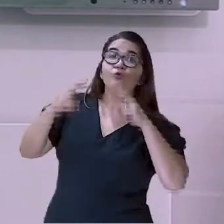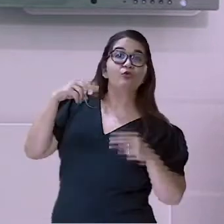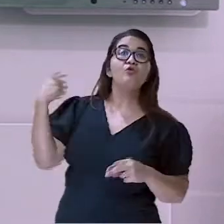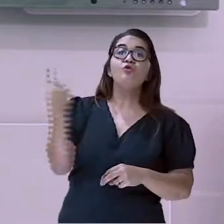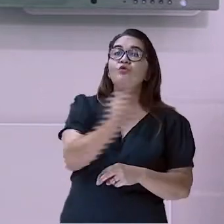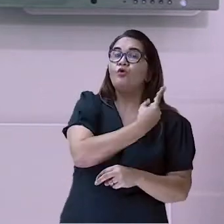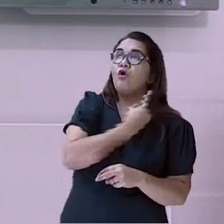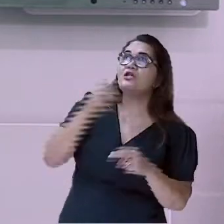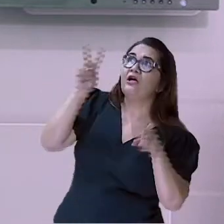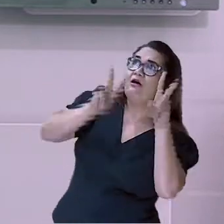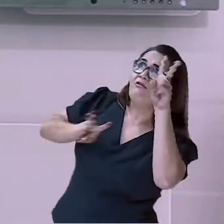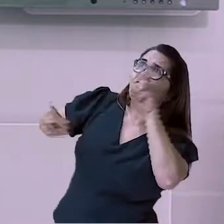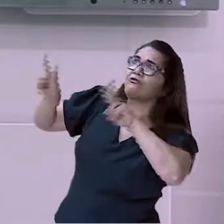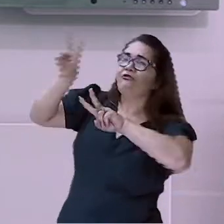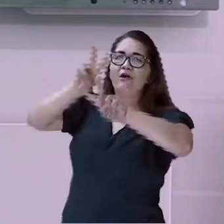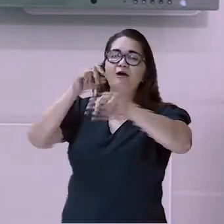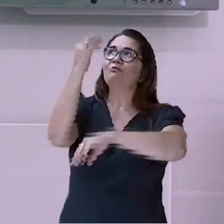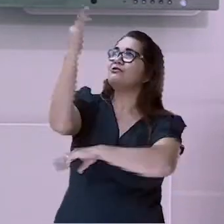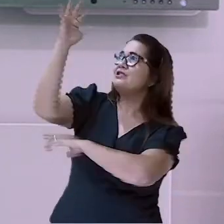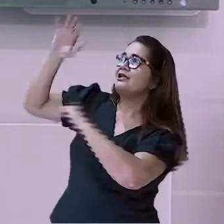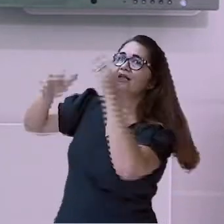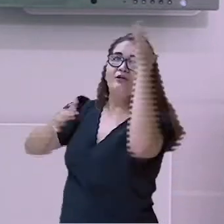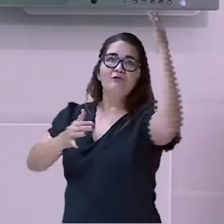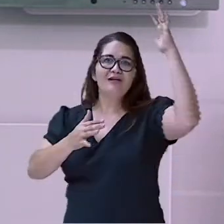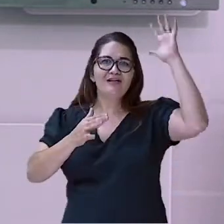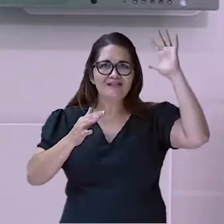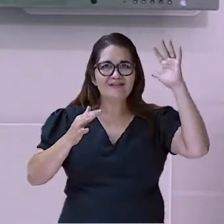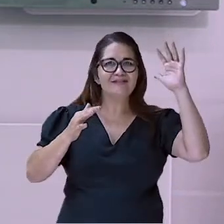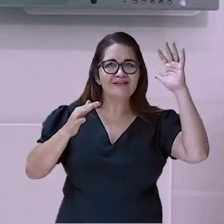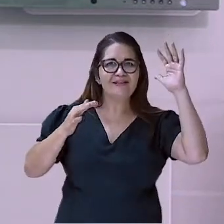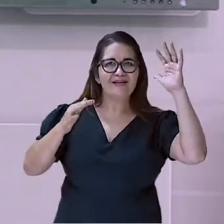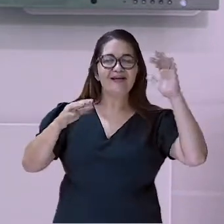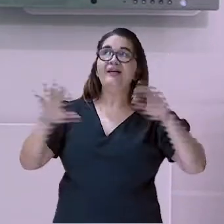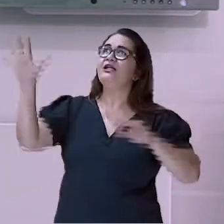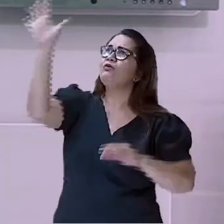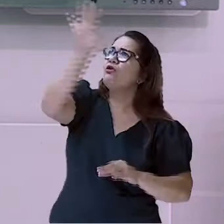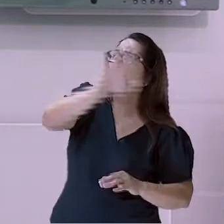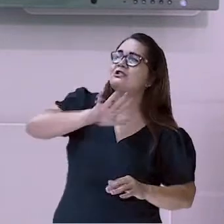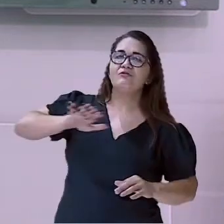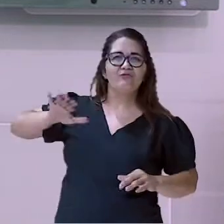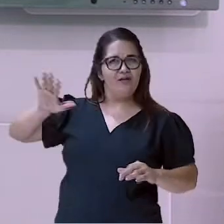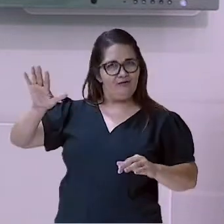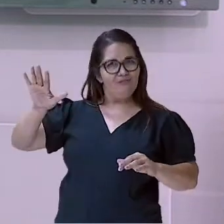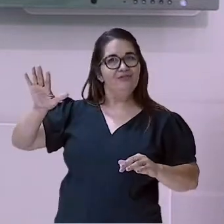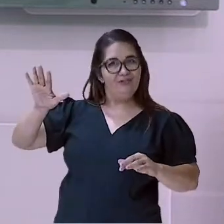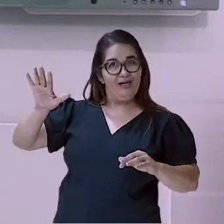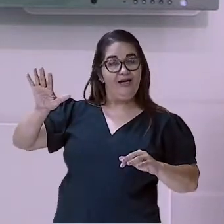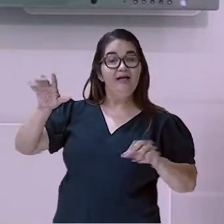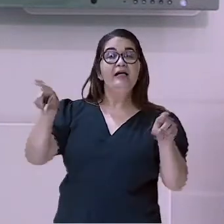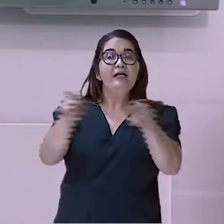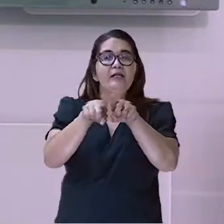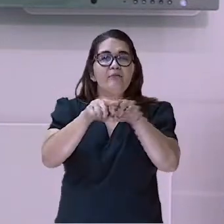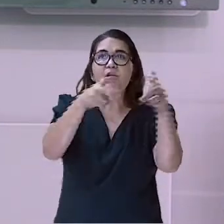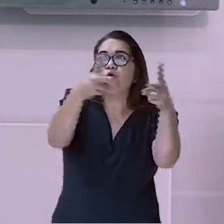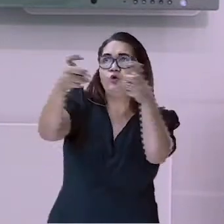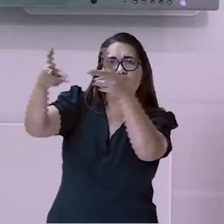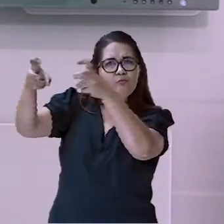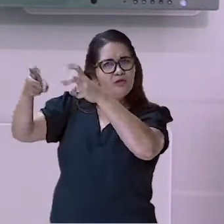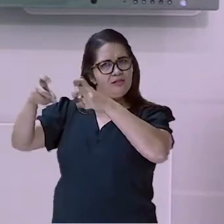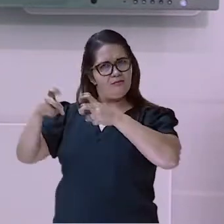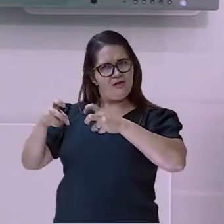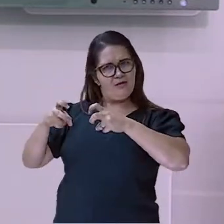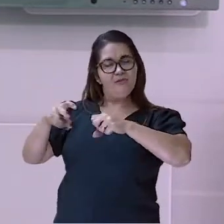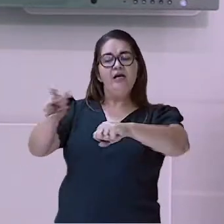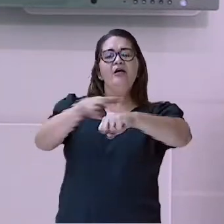e ela é uma grande parte, aquilo que só salta aos nossos olhos, né? Aquilo que a gente percebe ao